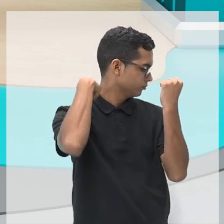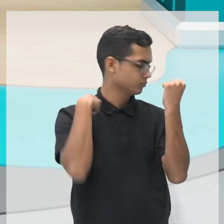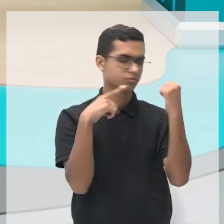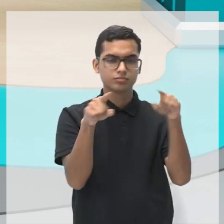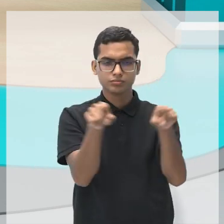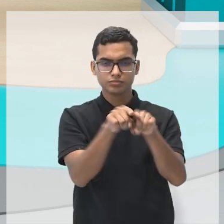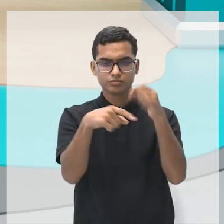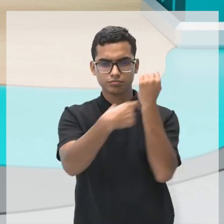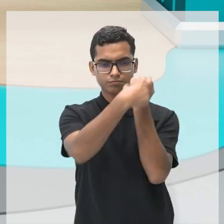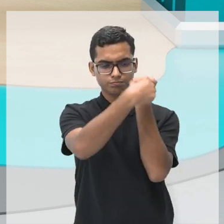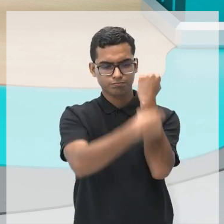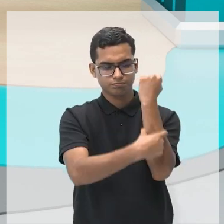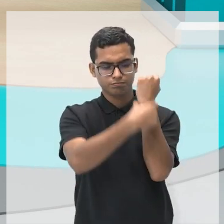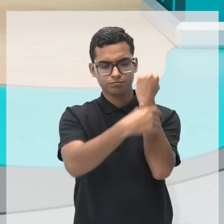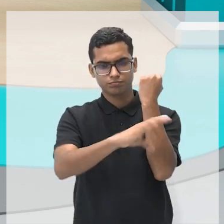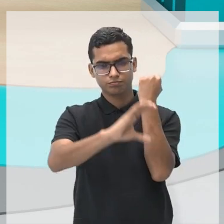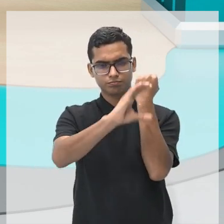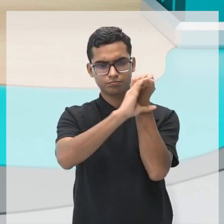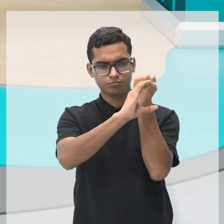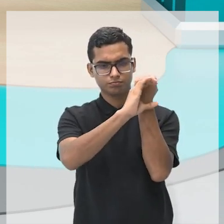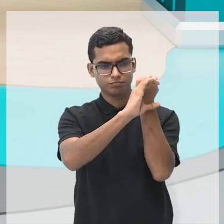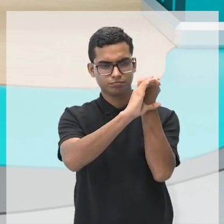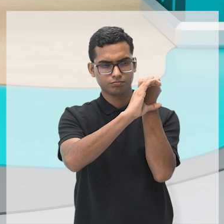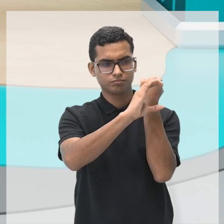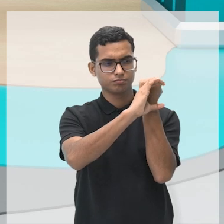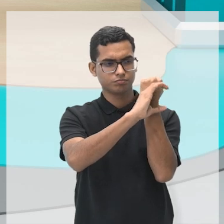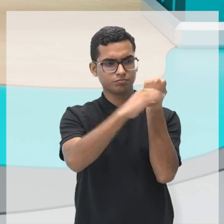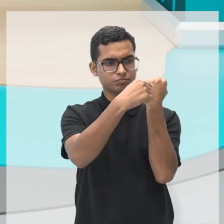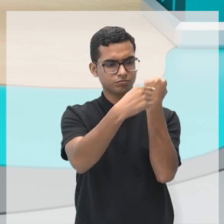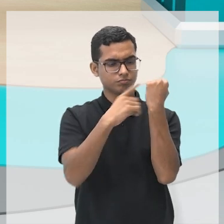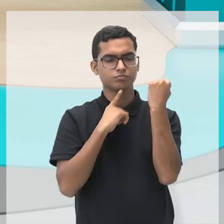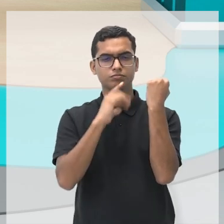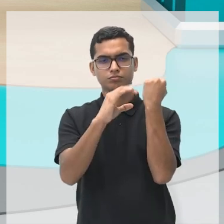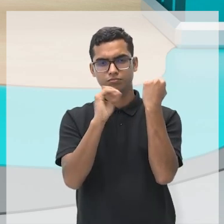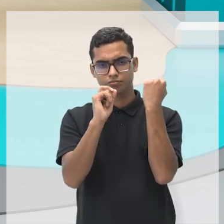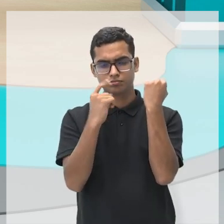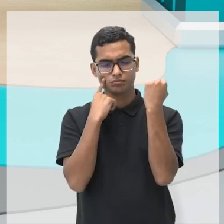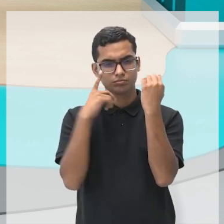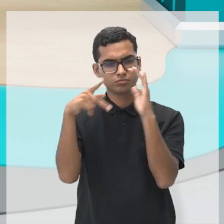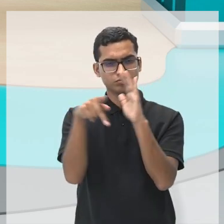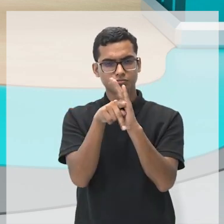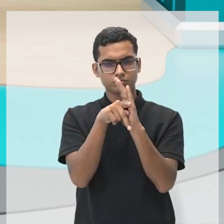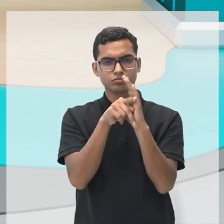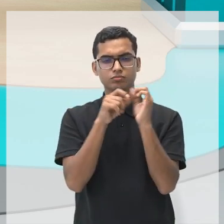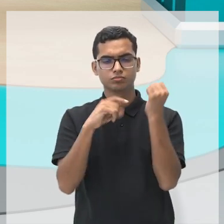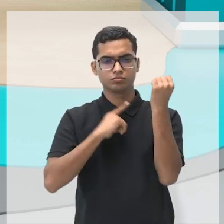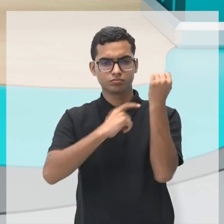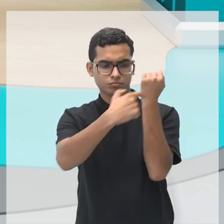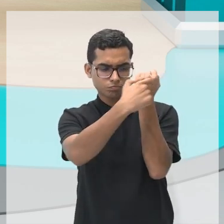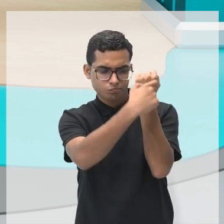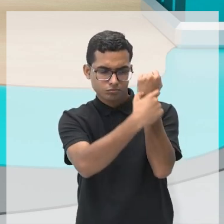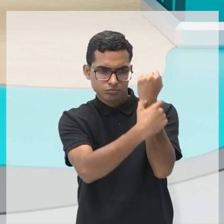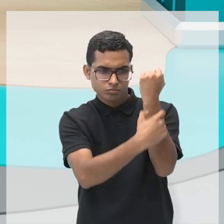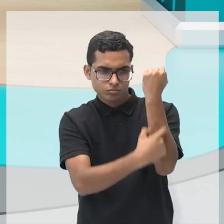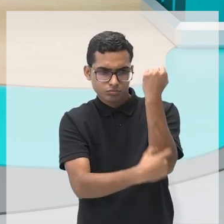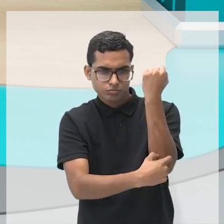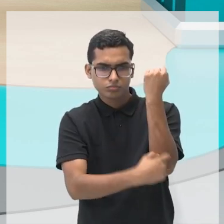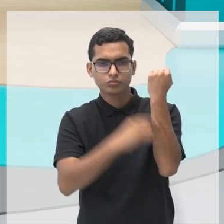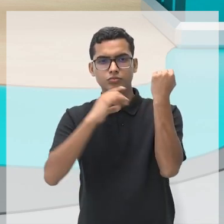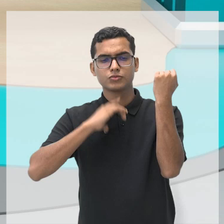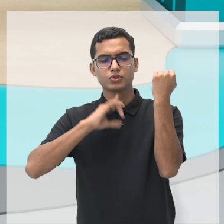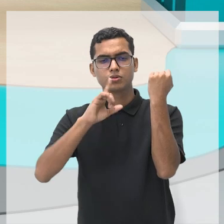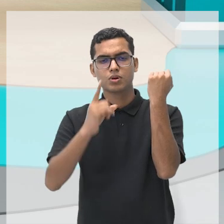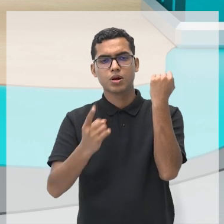na porção cervical, as vértebras, não só, a coluna de modo geral, as vértebras elas vão ser nomenclaturadas com a primeira